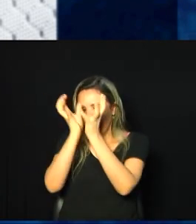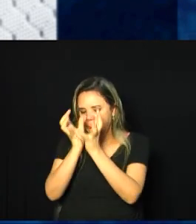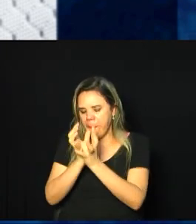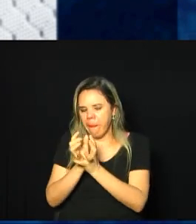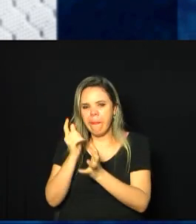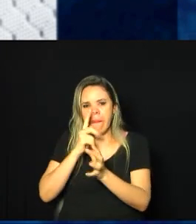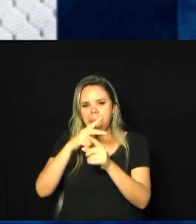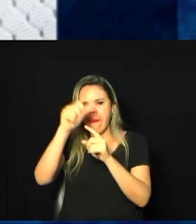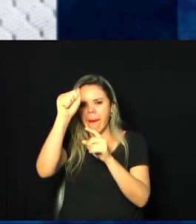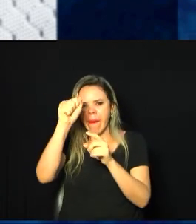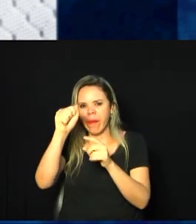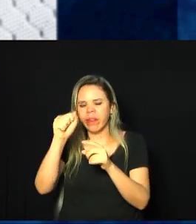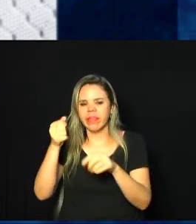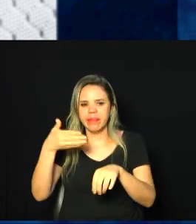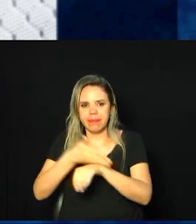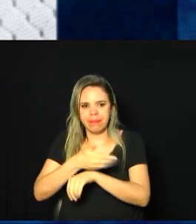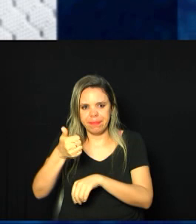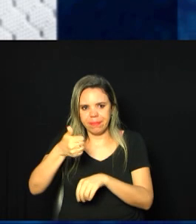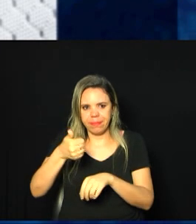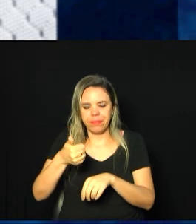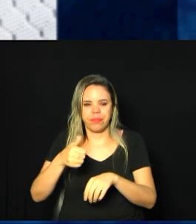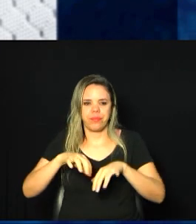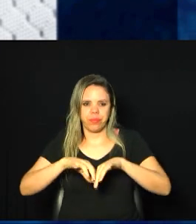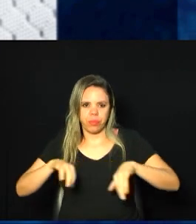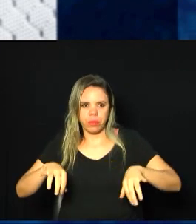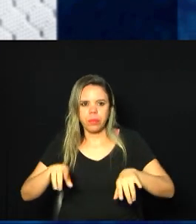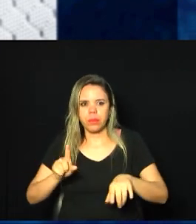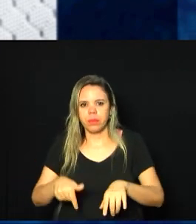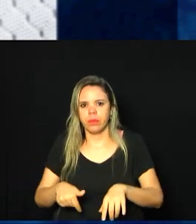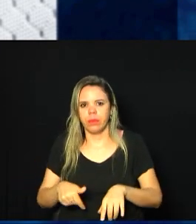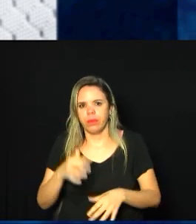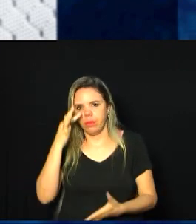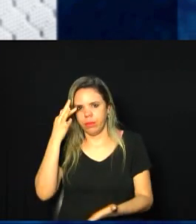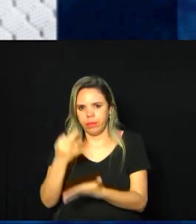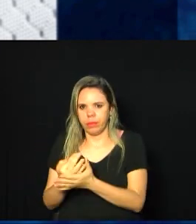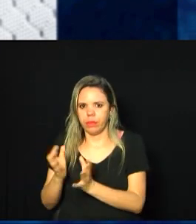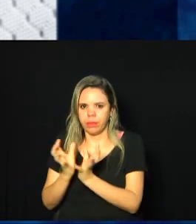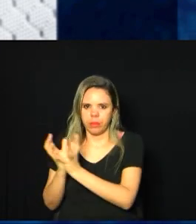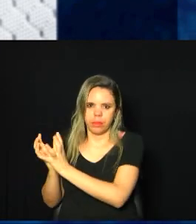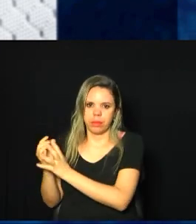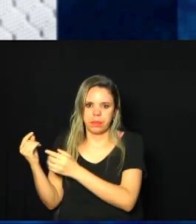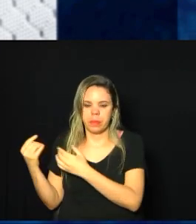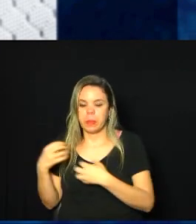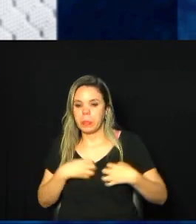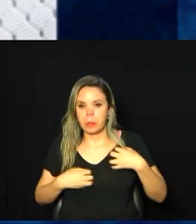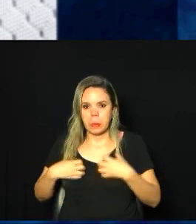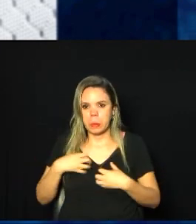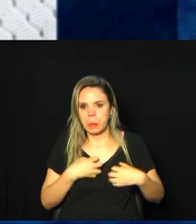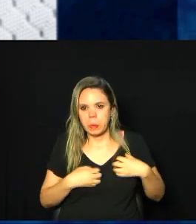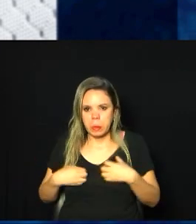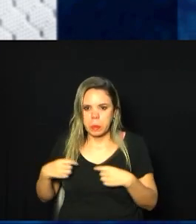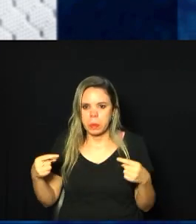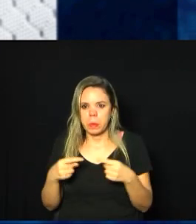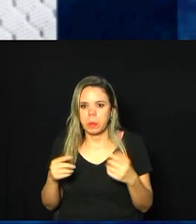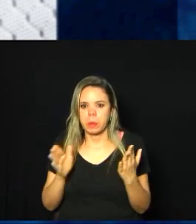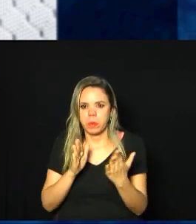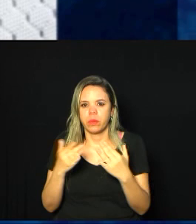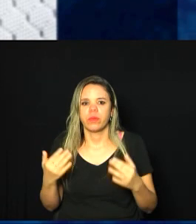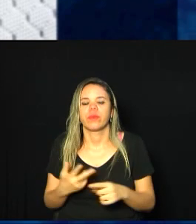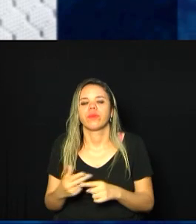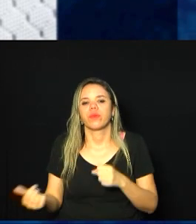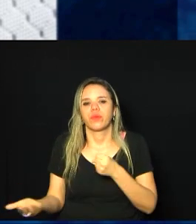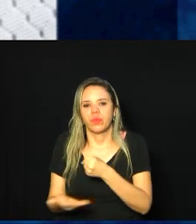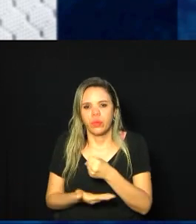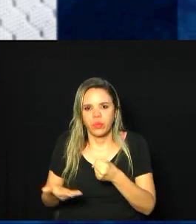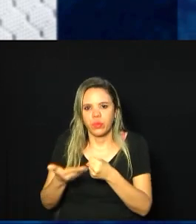que conquistam um acesso à primeira divisão. E o Confiança está desesperado, hein? O adversário do Bugre hoje,